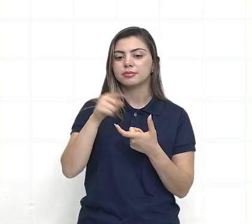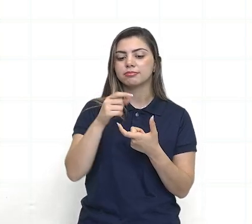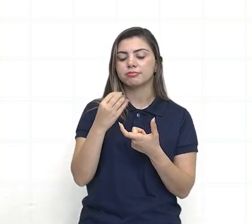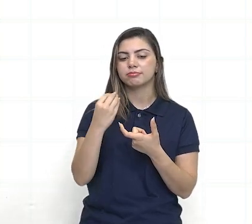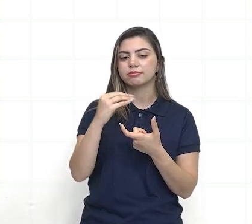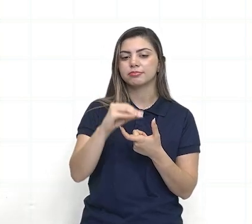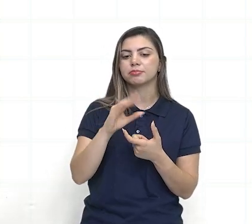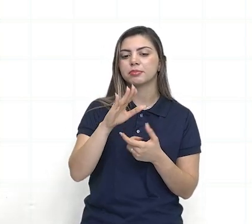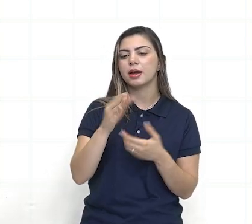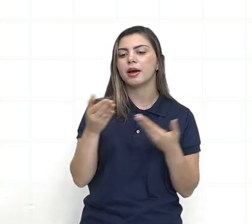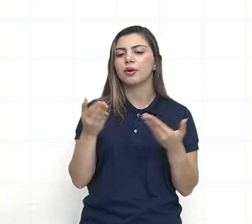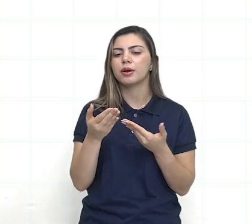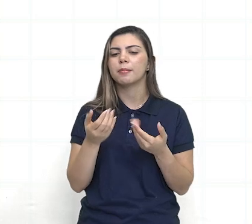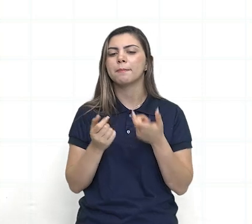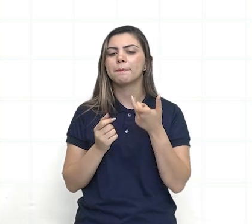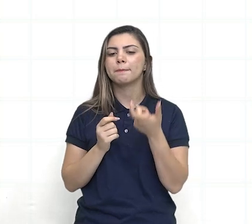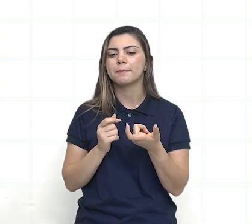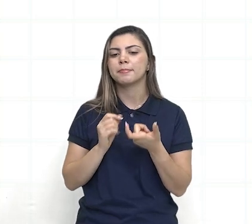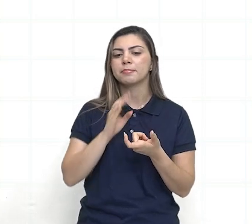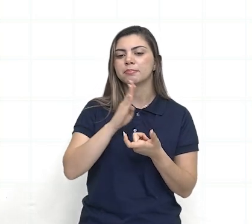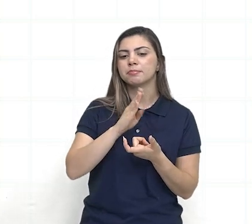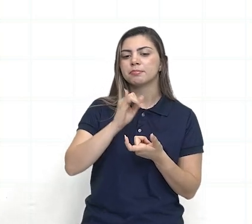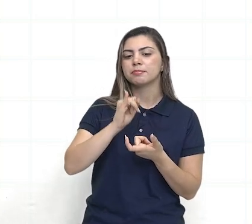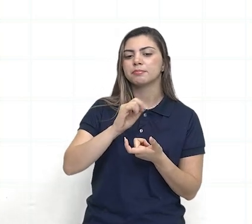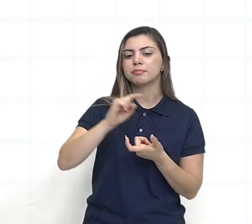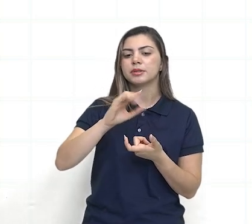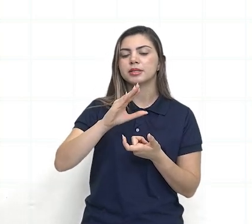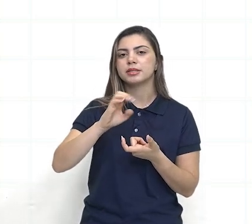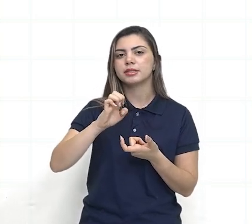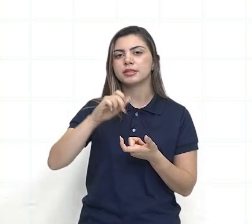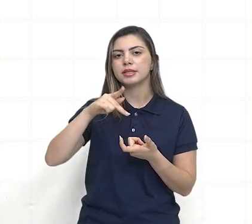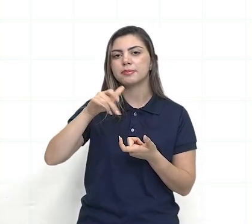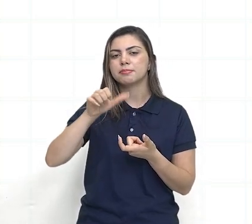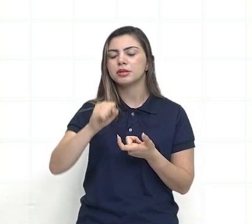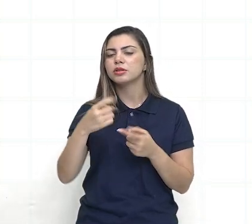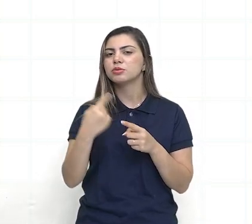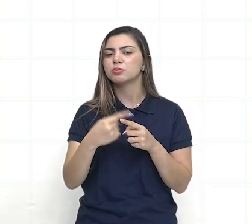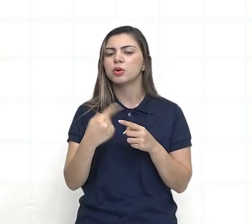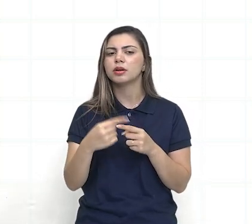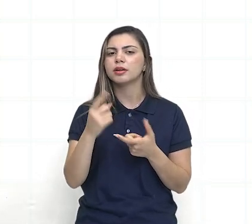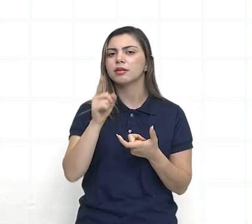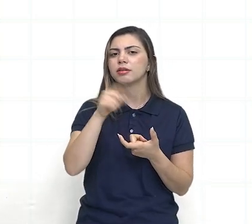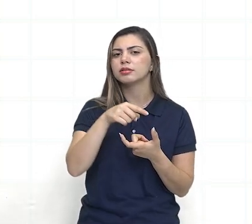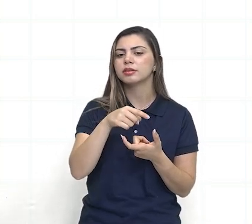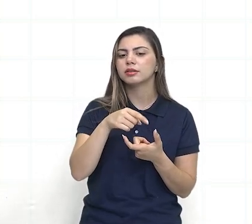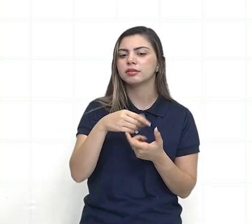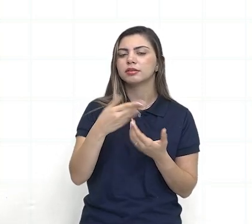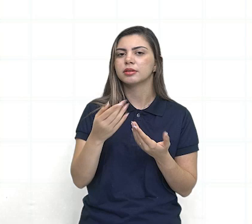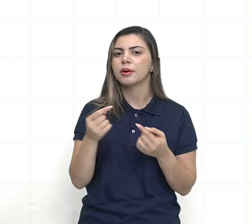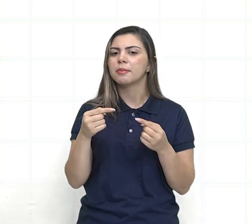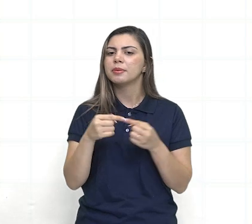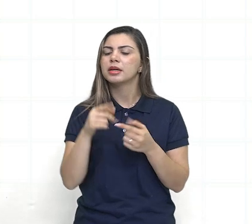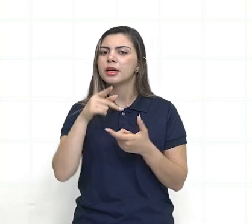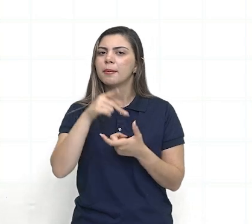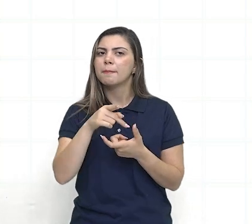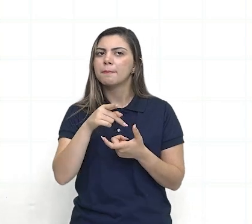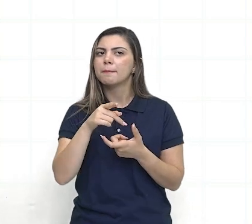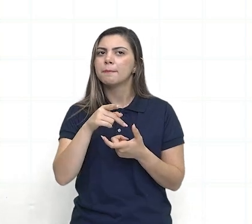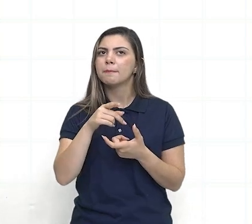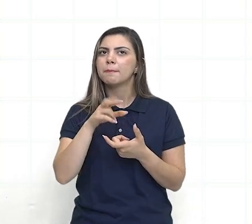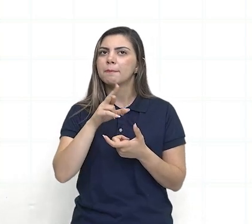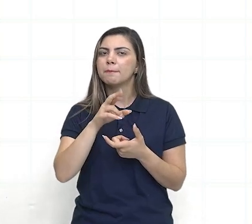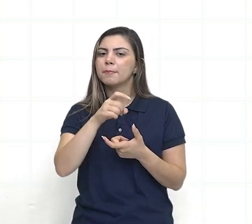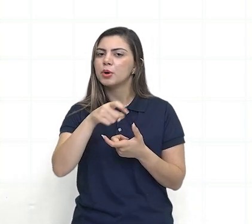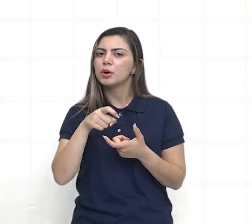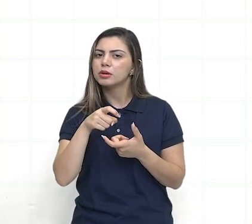A palavra bíceps, por que que bíceps é acentuado? Professora, isso aqui não é uma proparoxítona? Não é não.